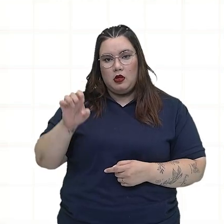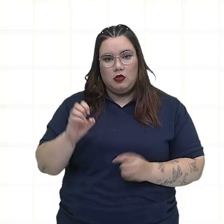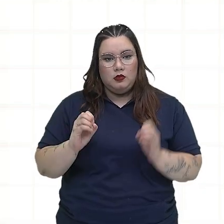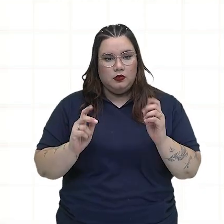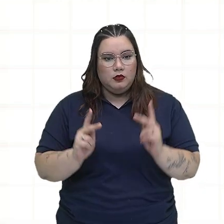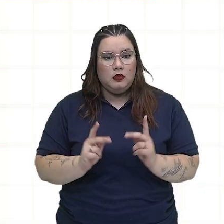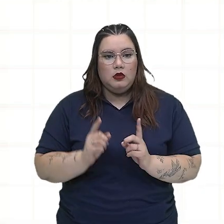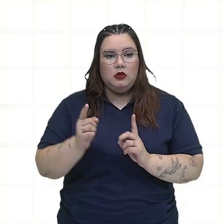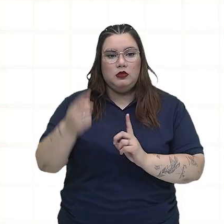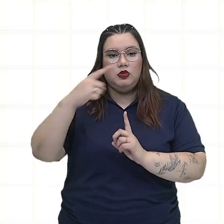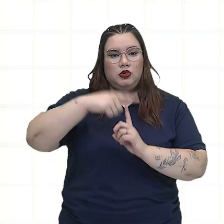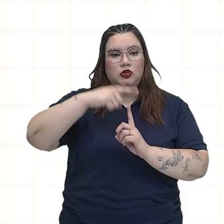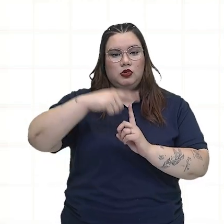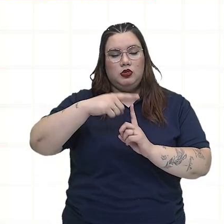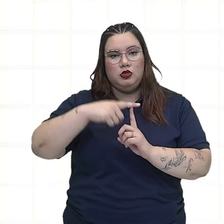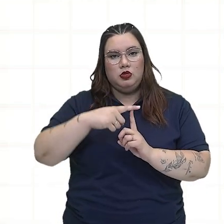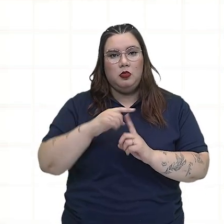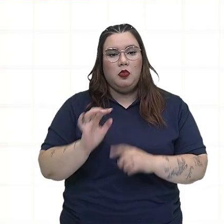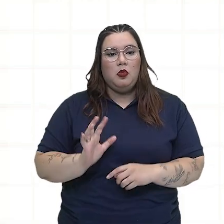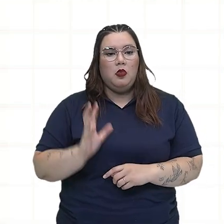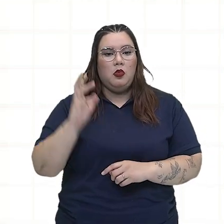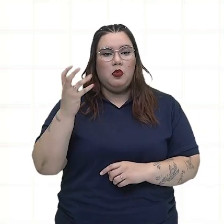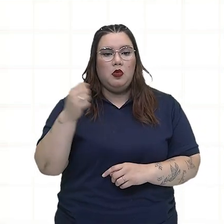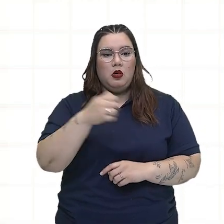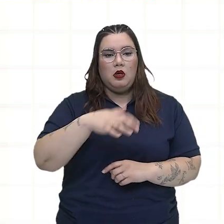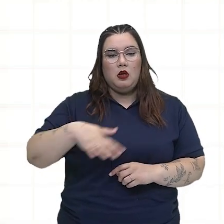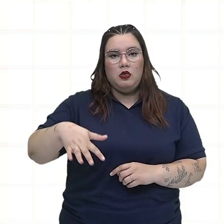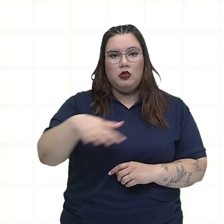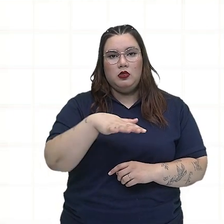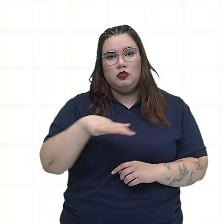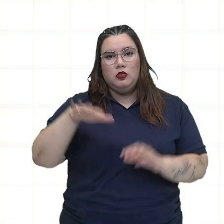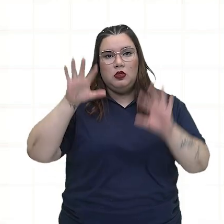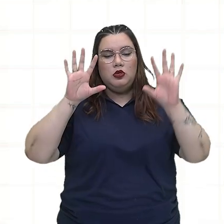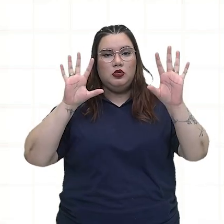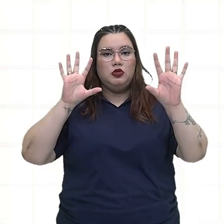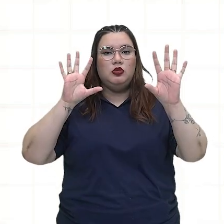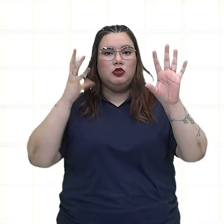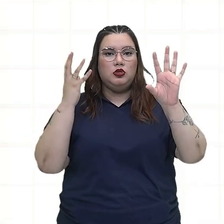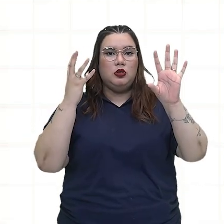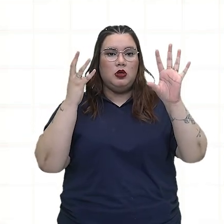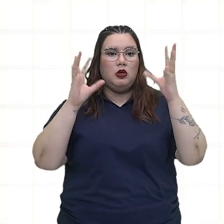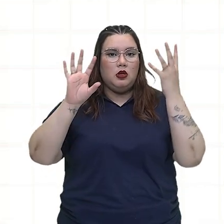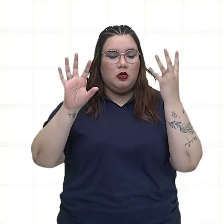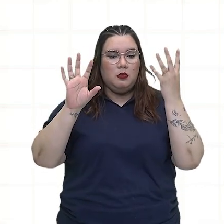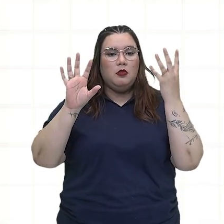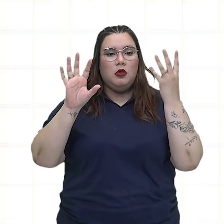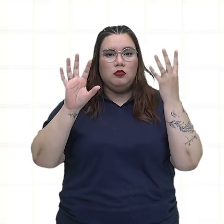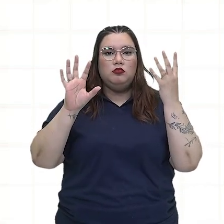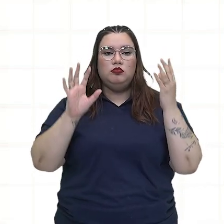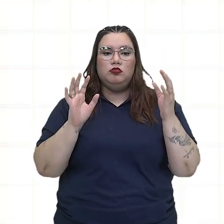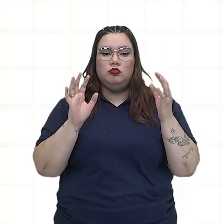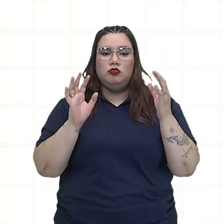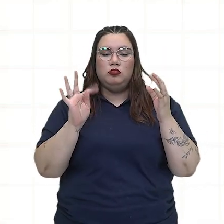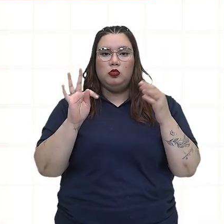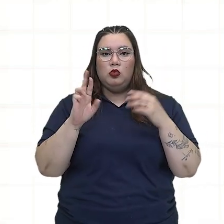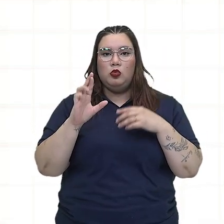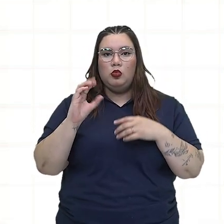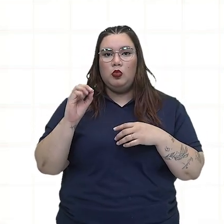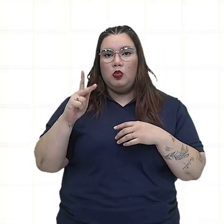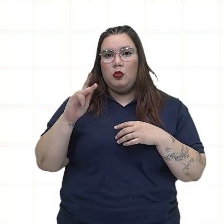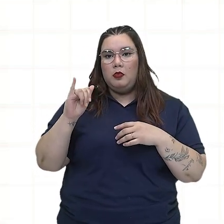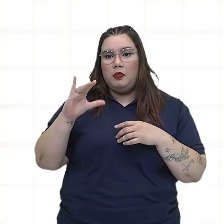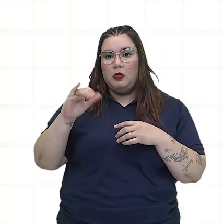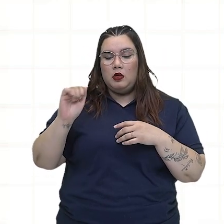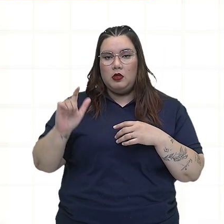clima. Esse tipo climático, ele ocorre na zona climática tropical e também